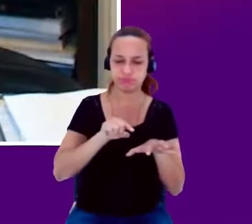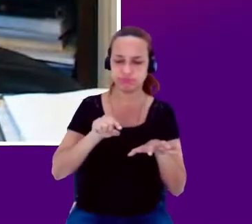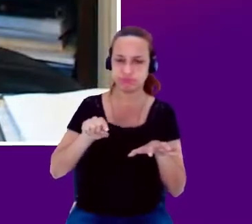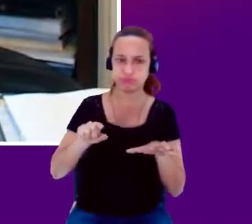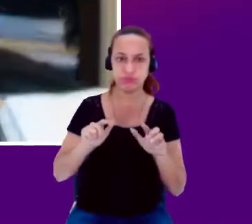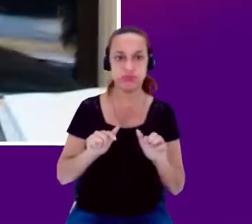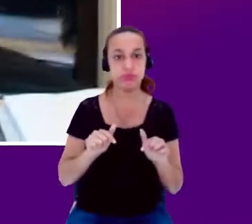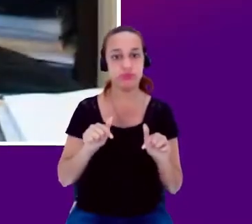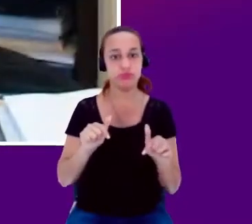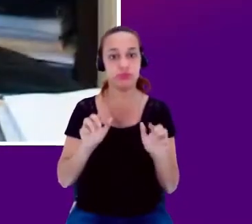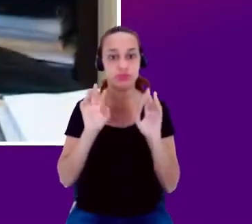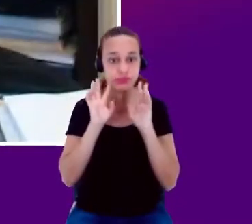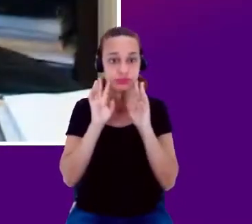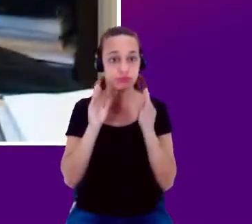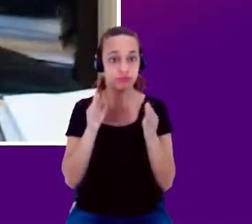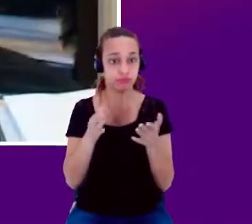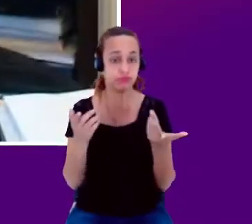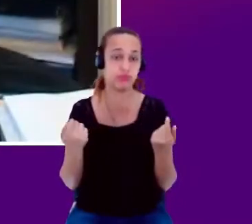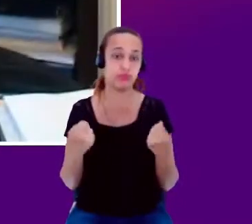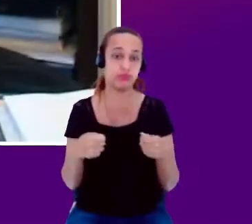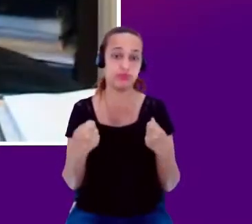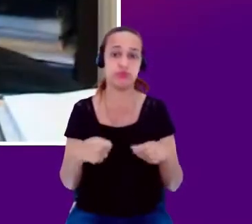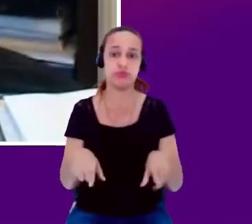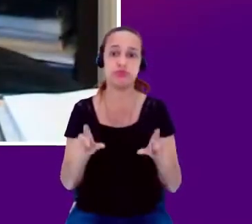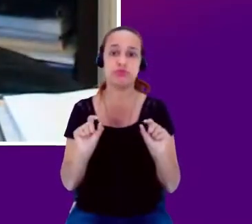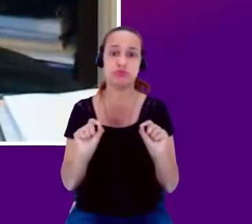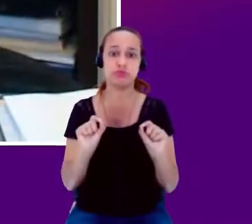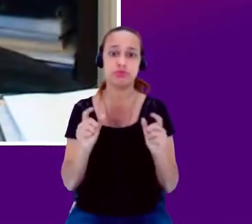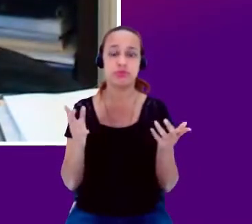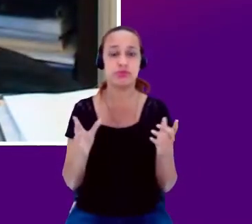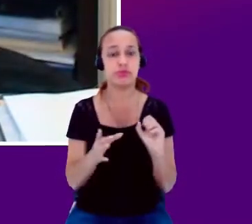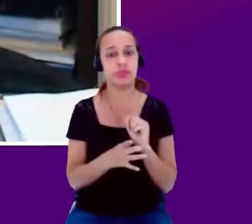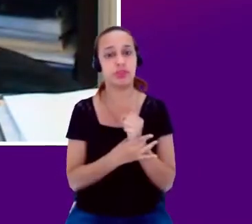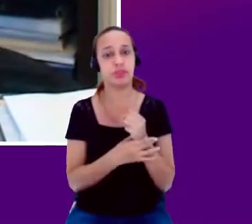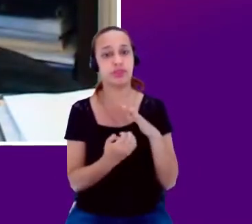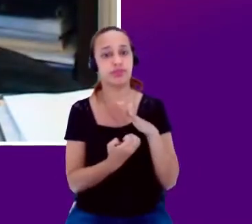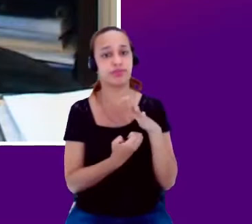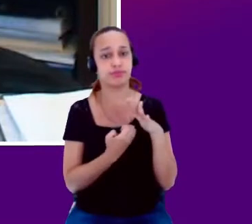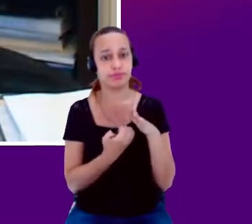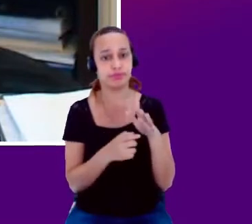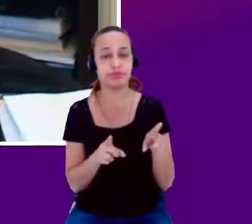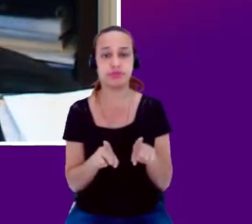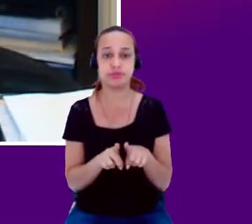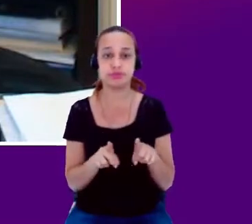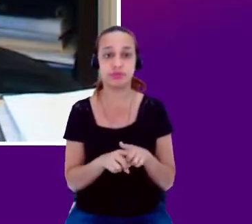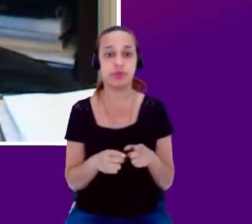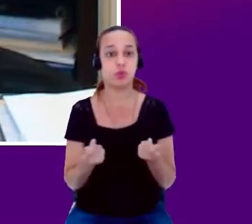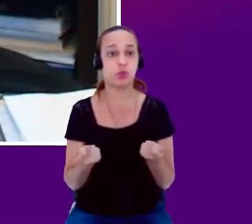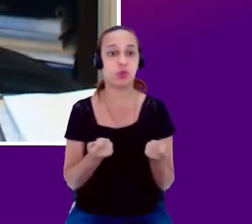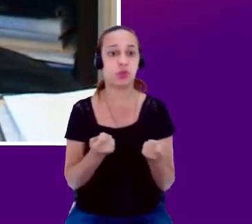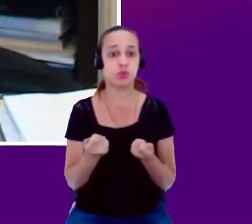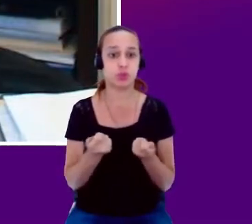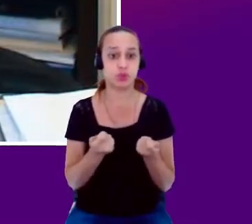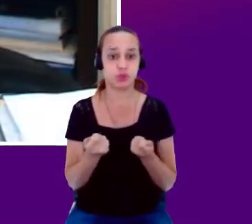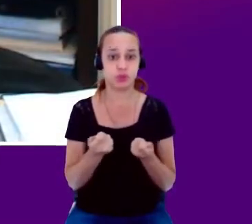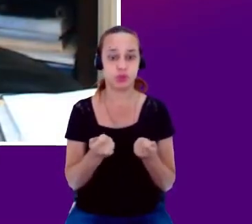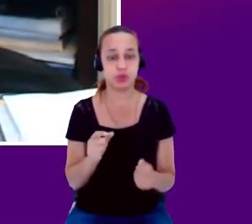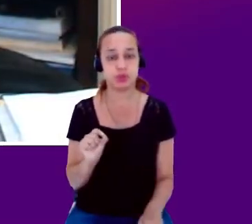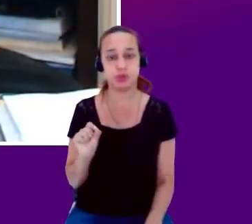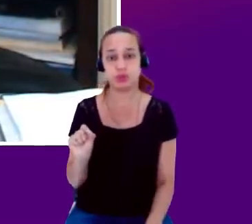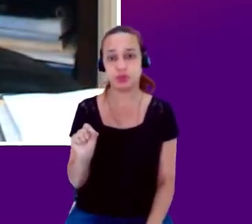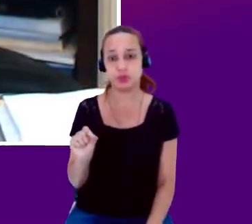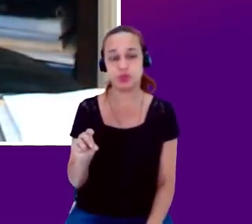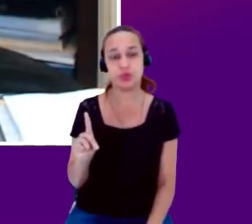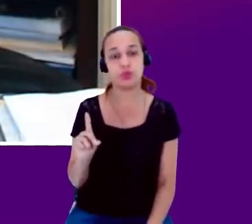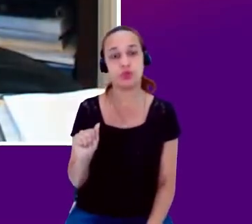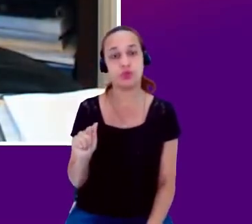atividade securitária, é preciso que o segurador, que é também o controlador dos